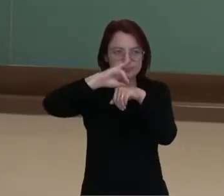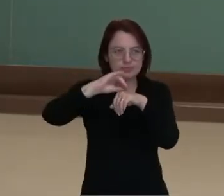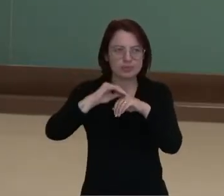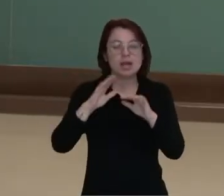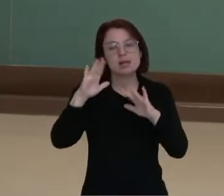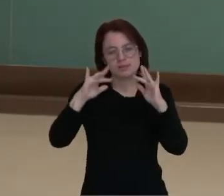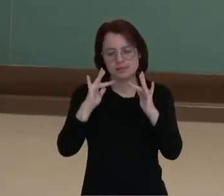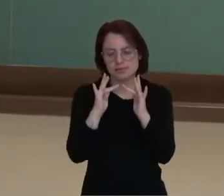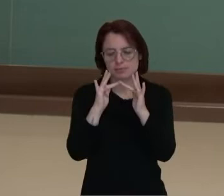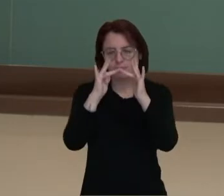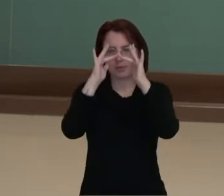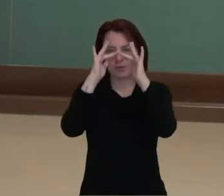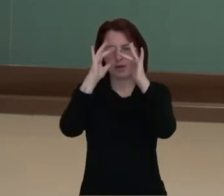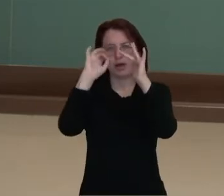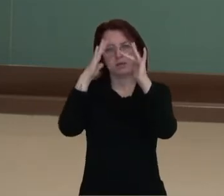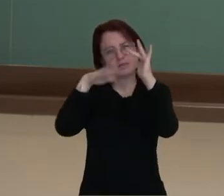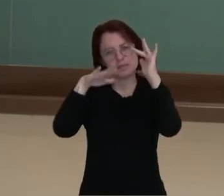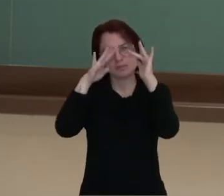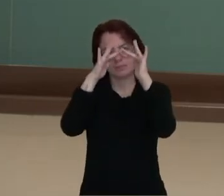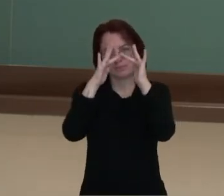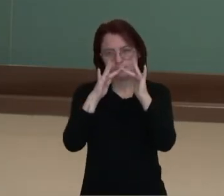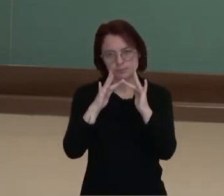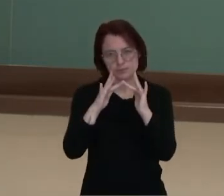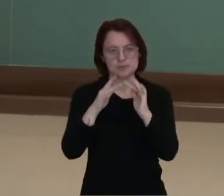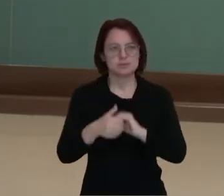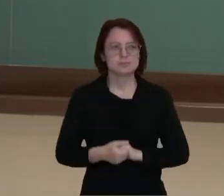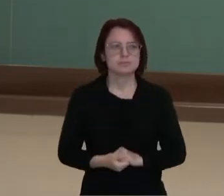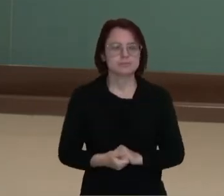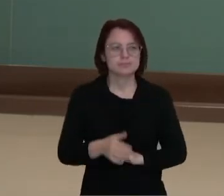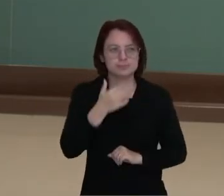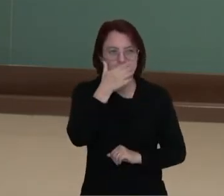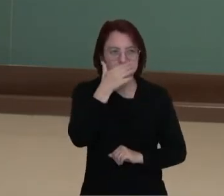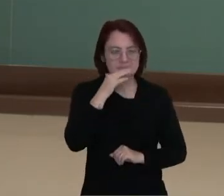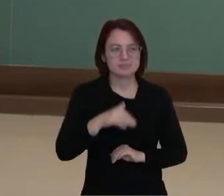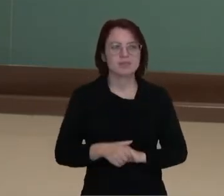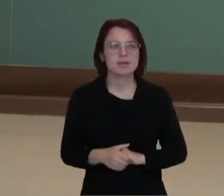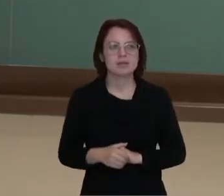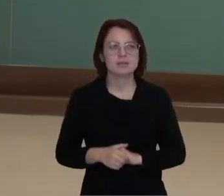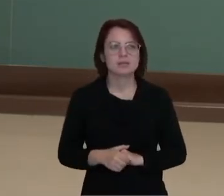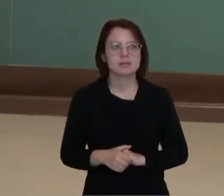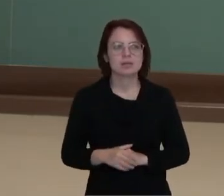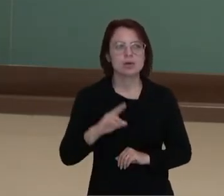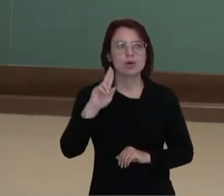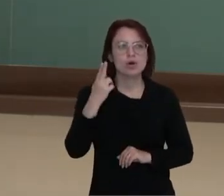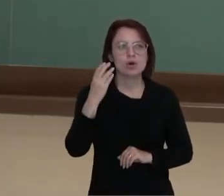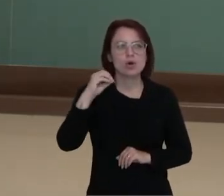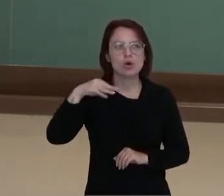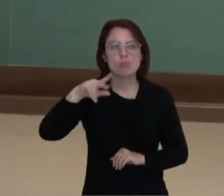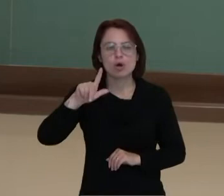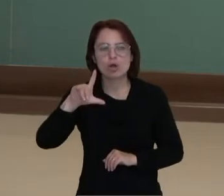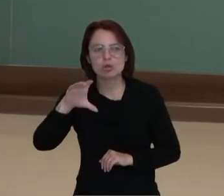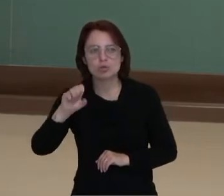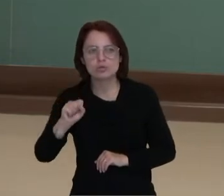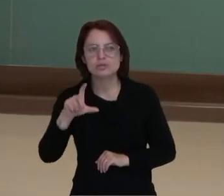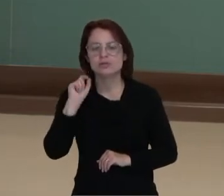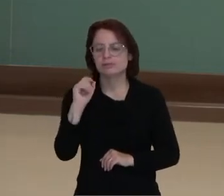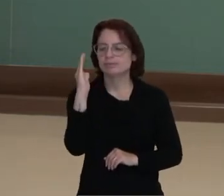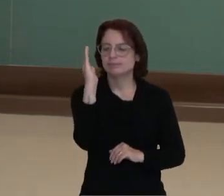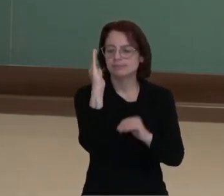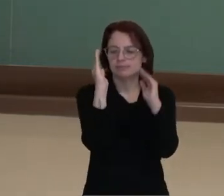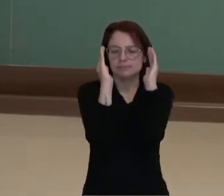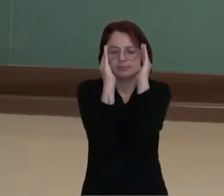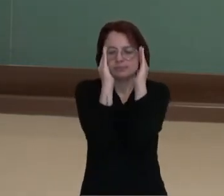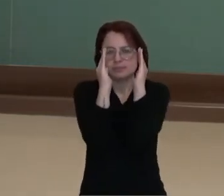ser submetacêntrico, acrocêntrico, telocêntrico. Os cromossomos homólogos, eles vão se parear na hora da divisão celular,